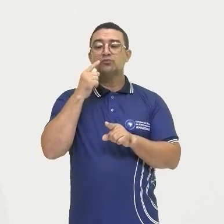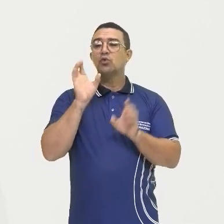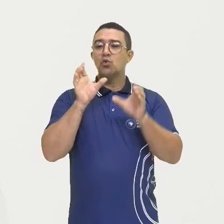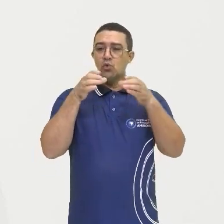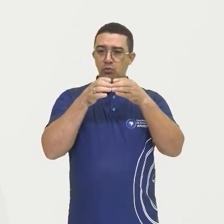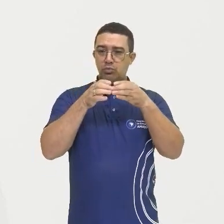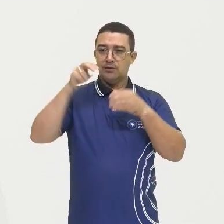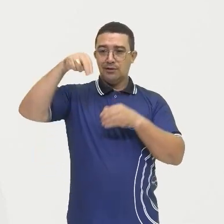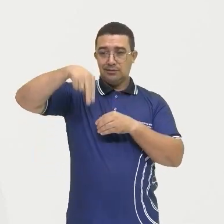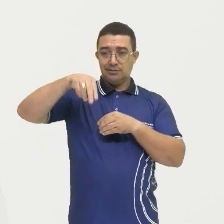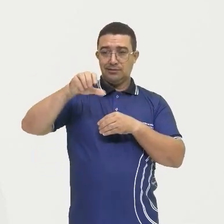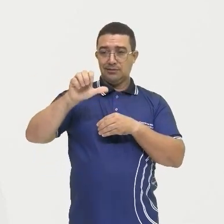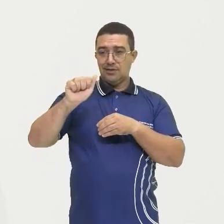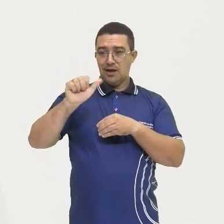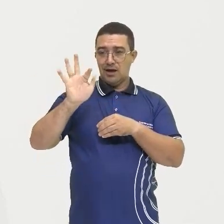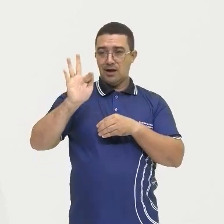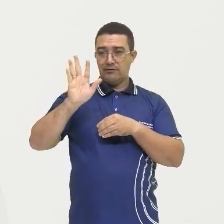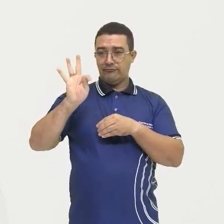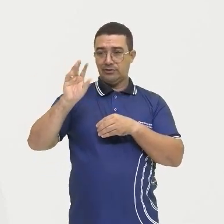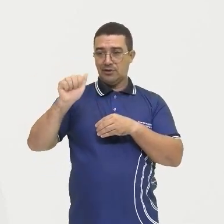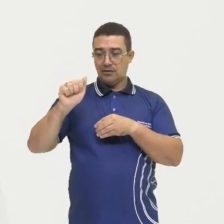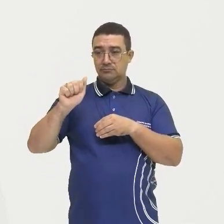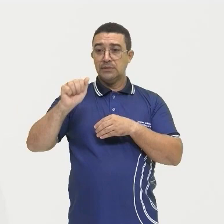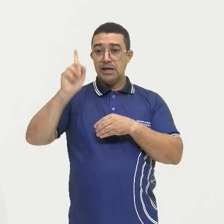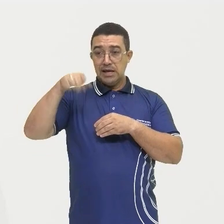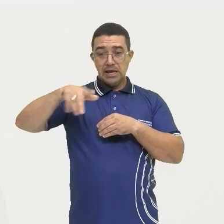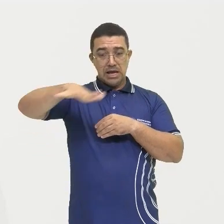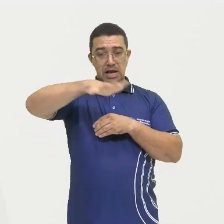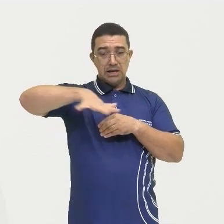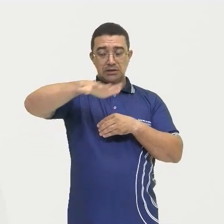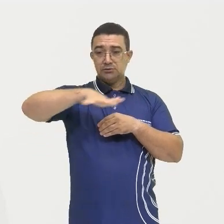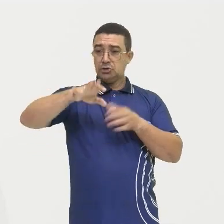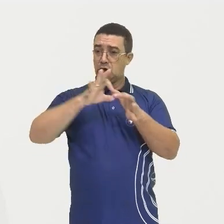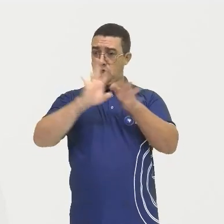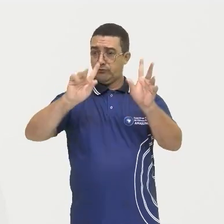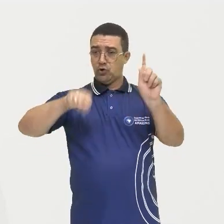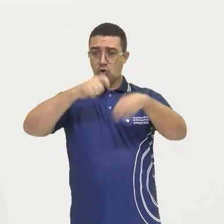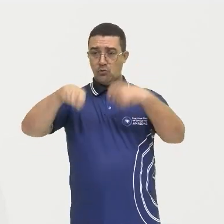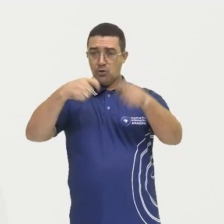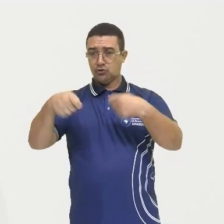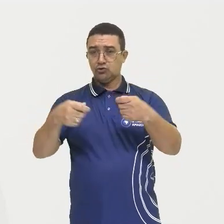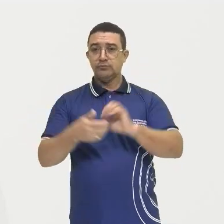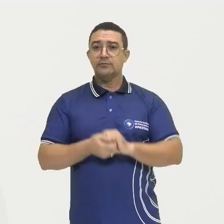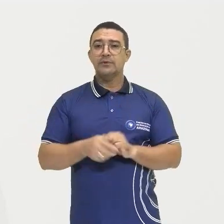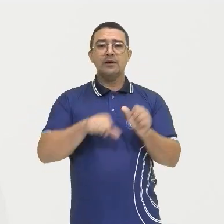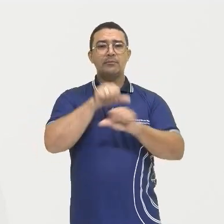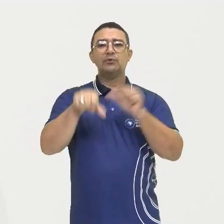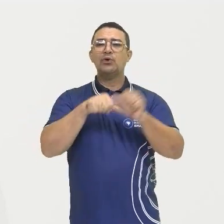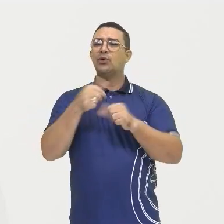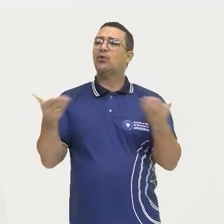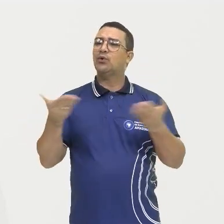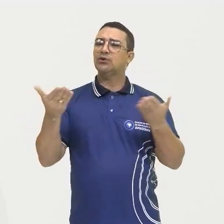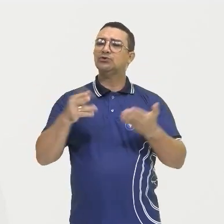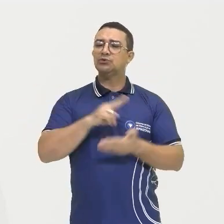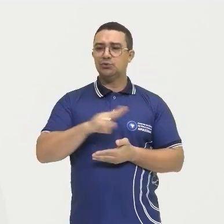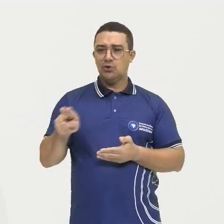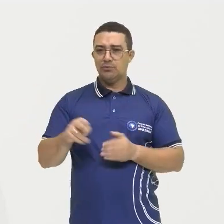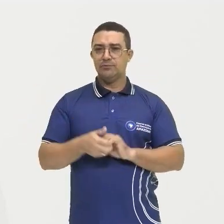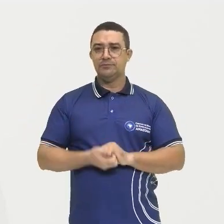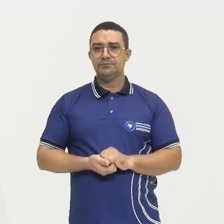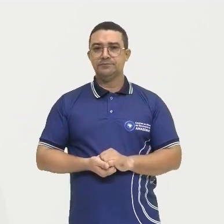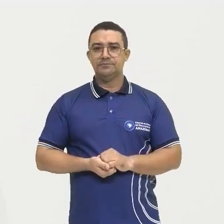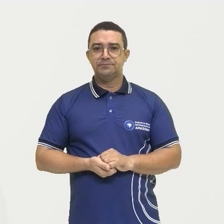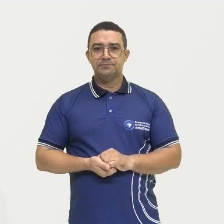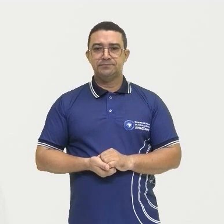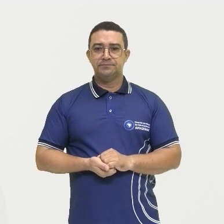antigo NAFTA, tá bom? Que é uma zona de livre comércio. Hoje ele se chama, perdão, o SMCA, tá